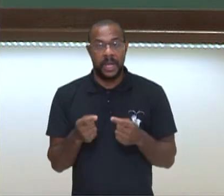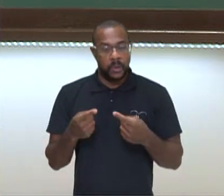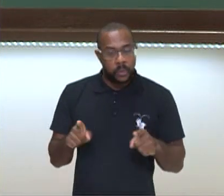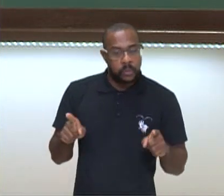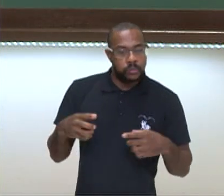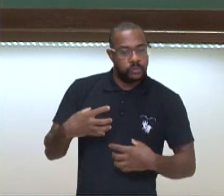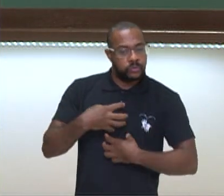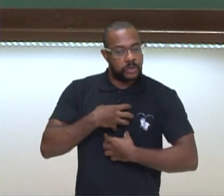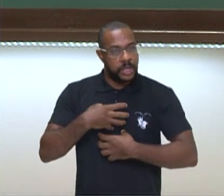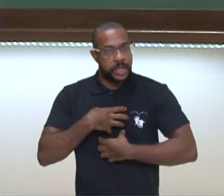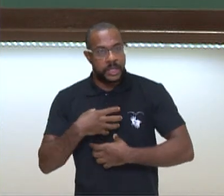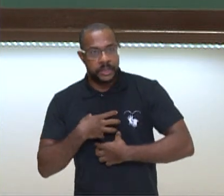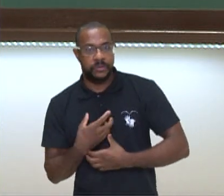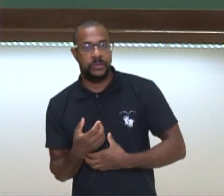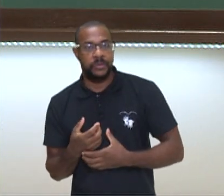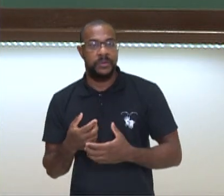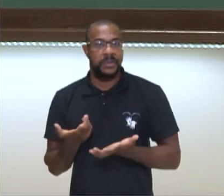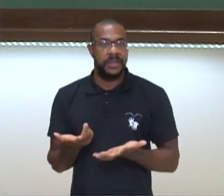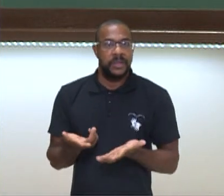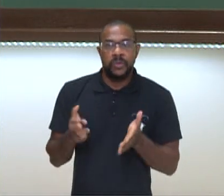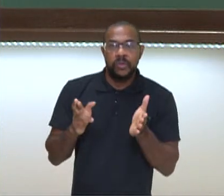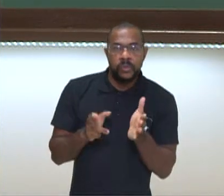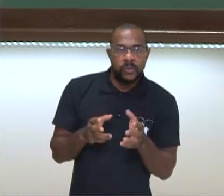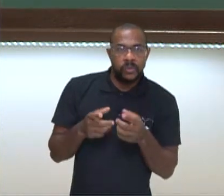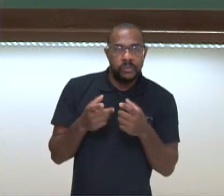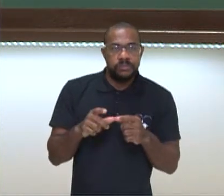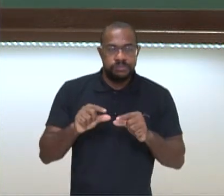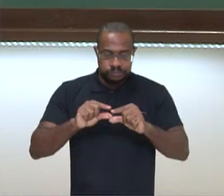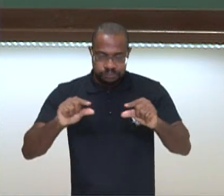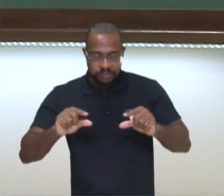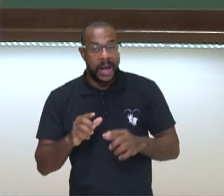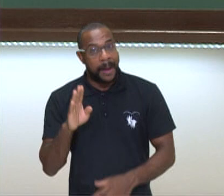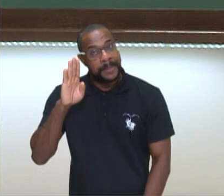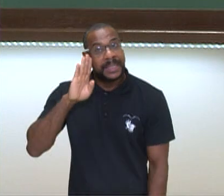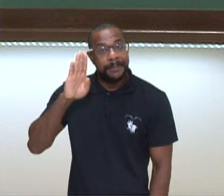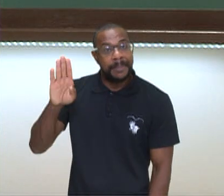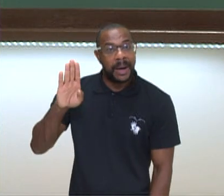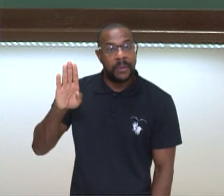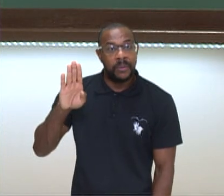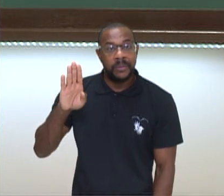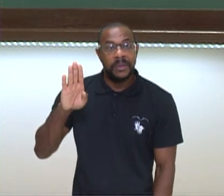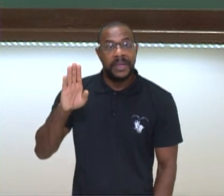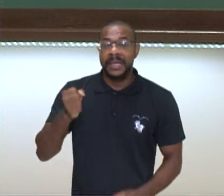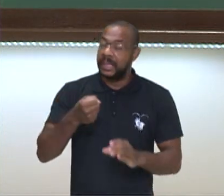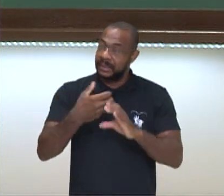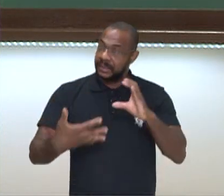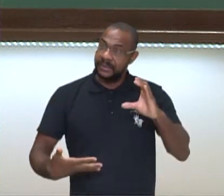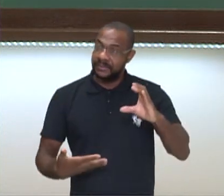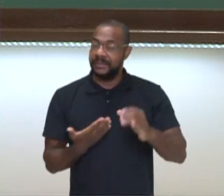é justamente o quê? A principal característica dessa escola.